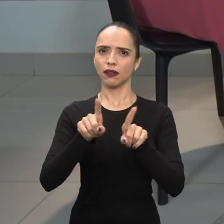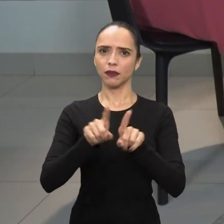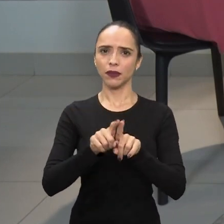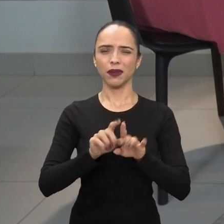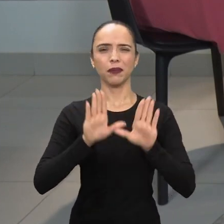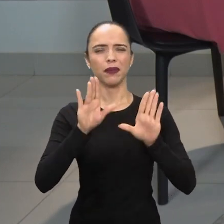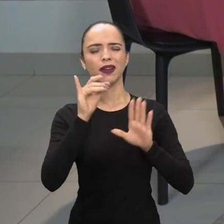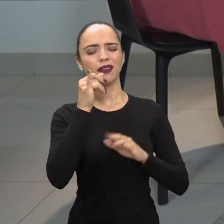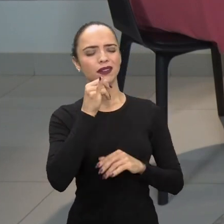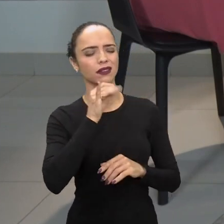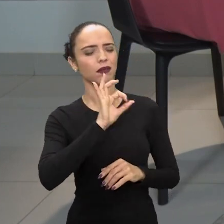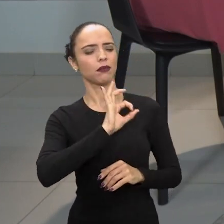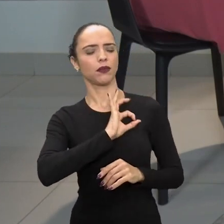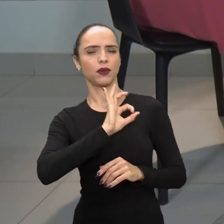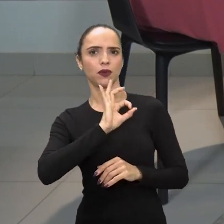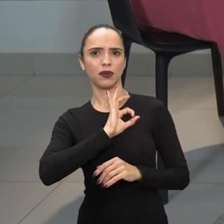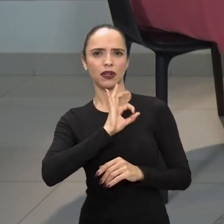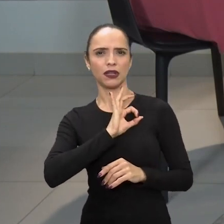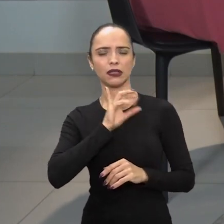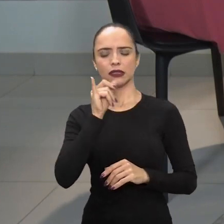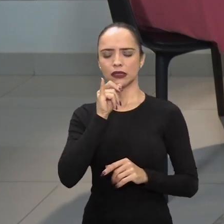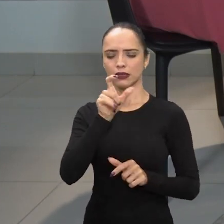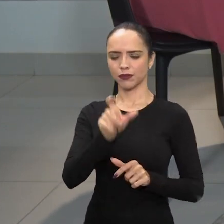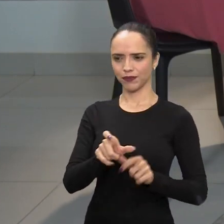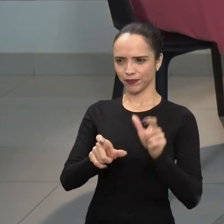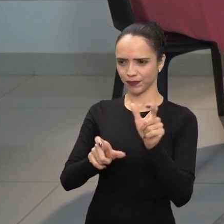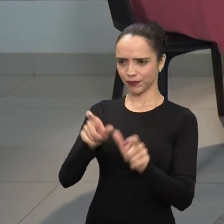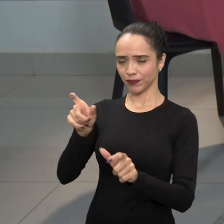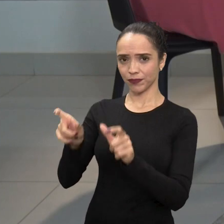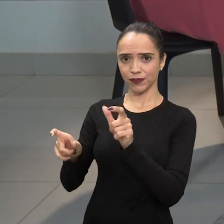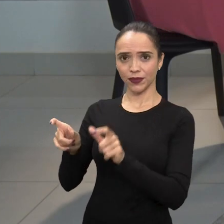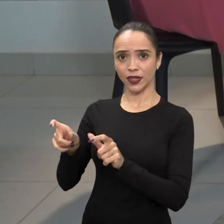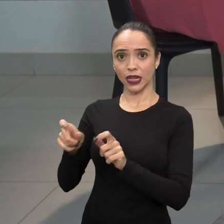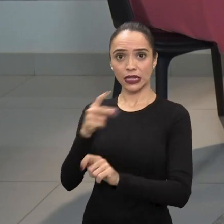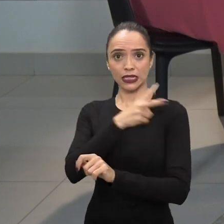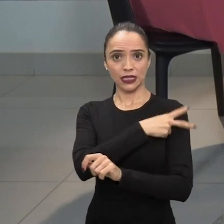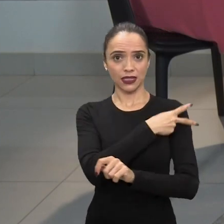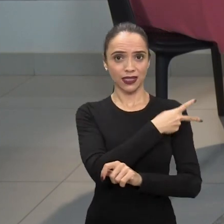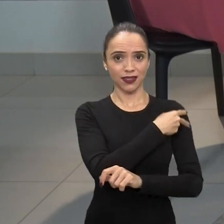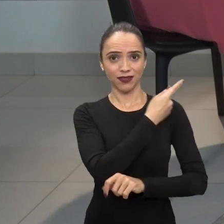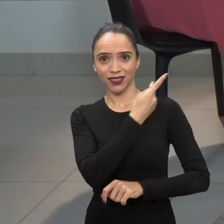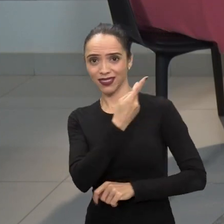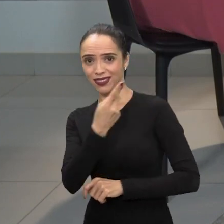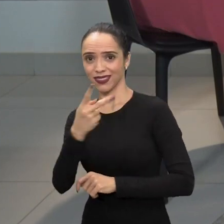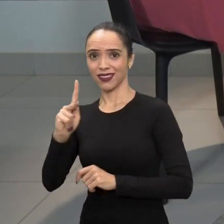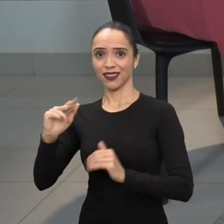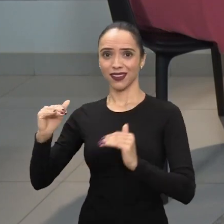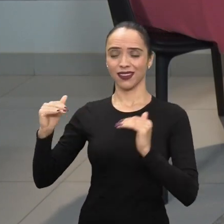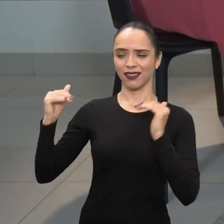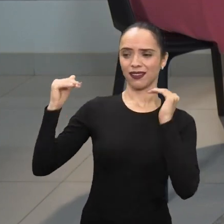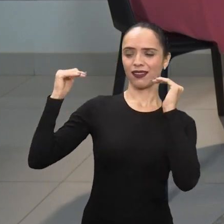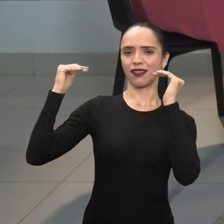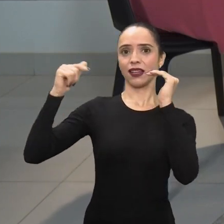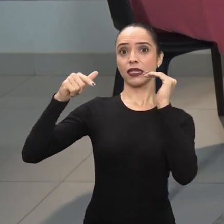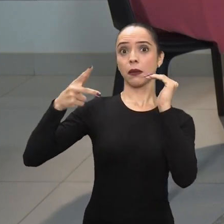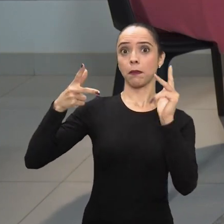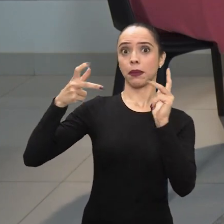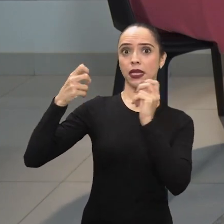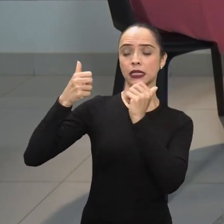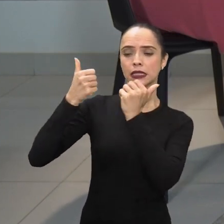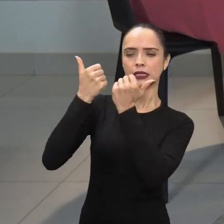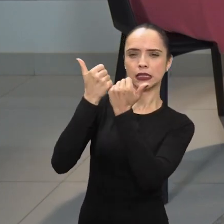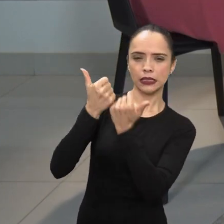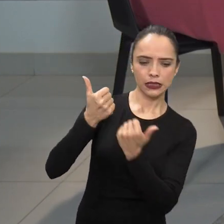polícia que em que o chefes né quando você pega